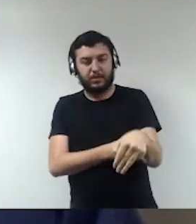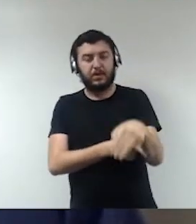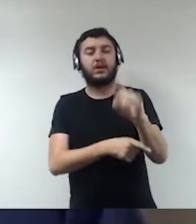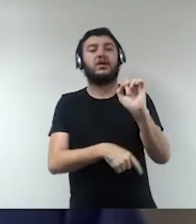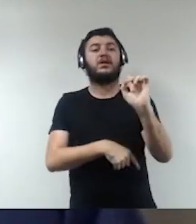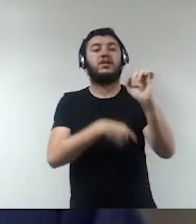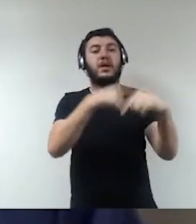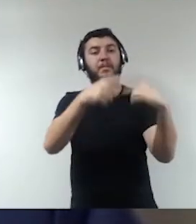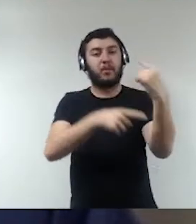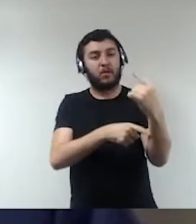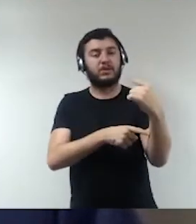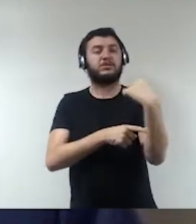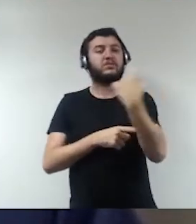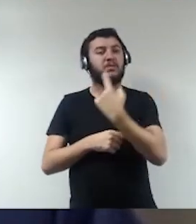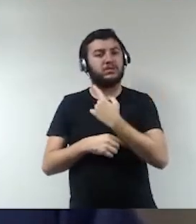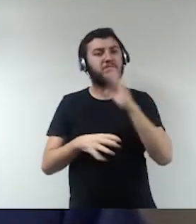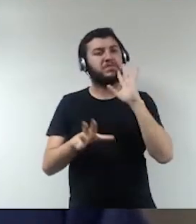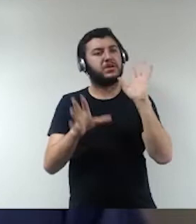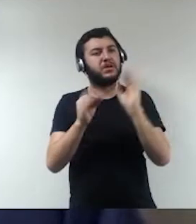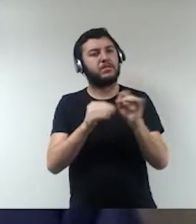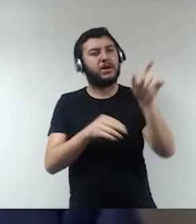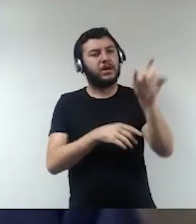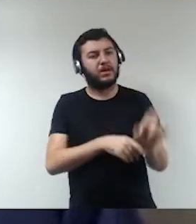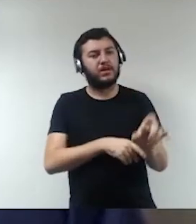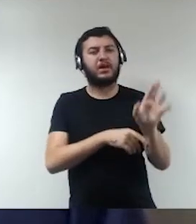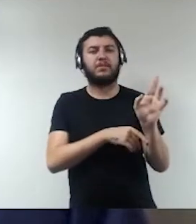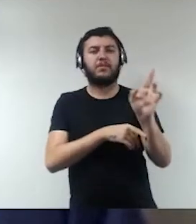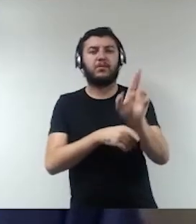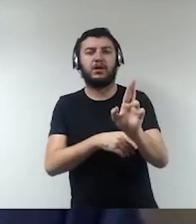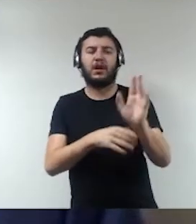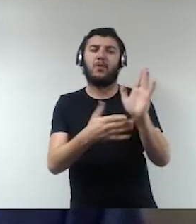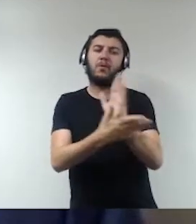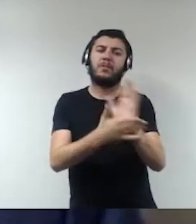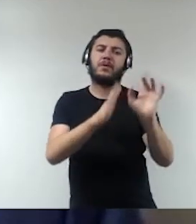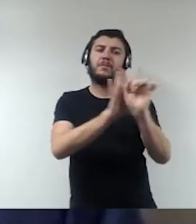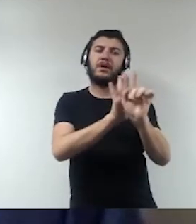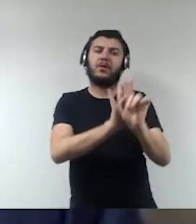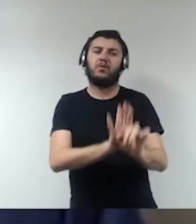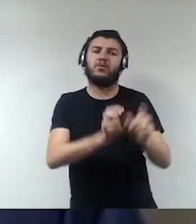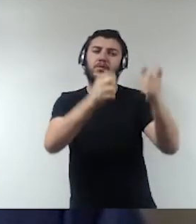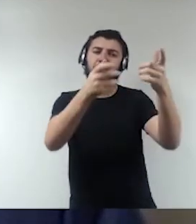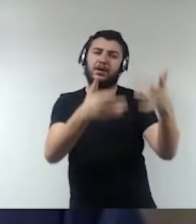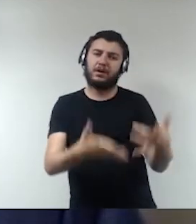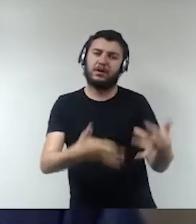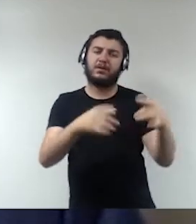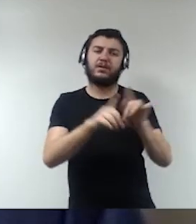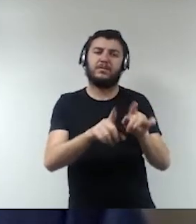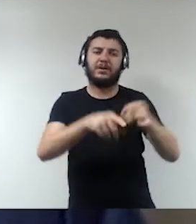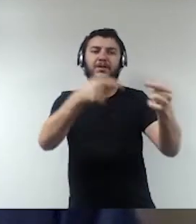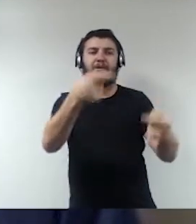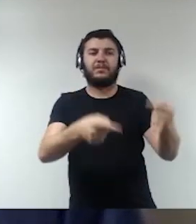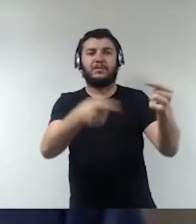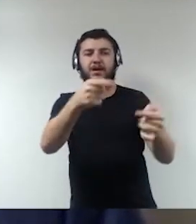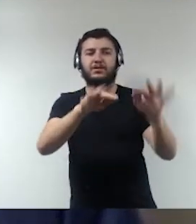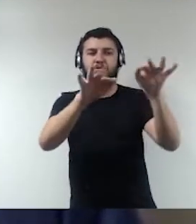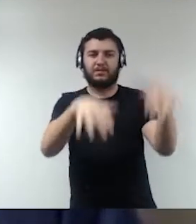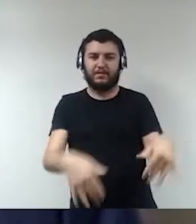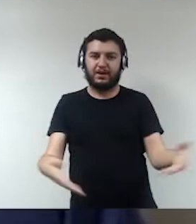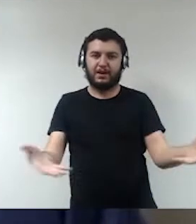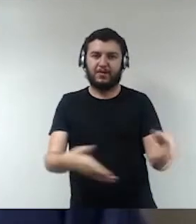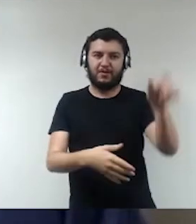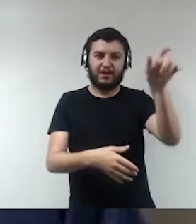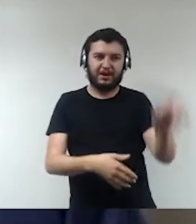voltaremos a ouvi-los, respondendo perguntas e traçando breves debates. Apresento o primeiro